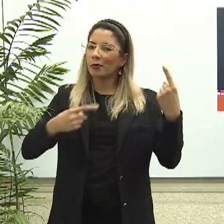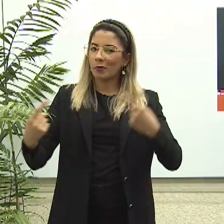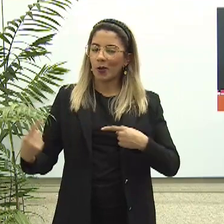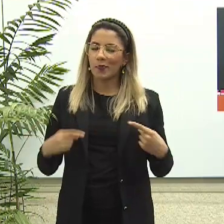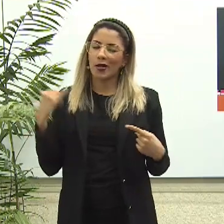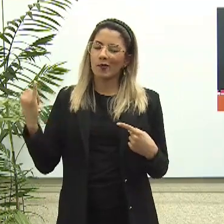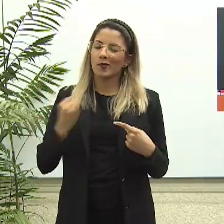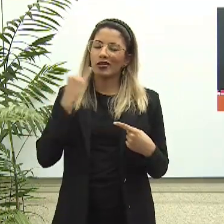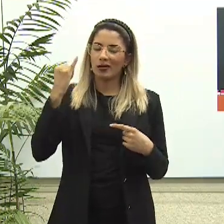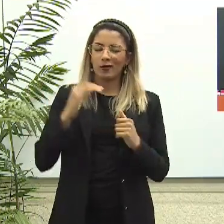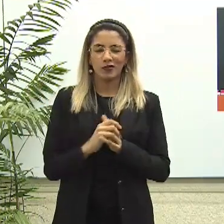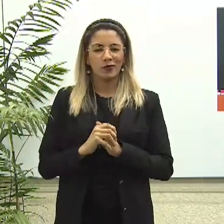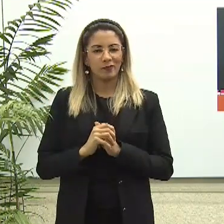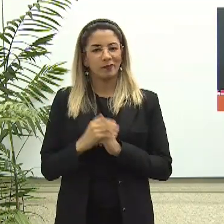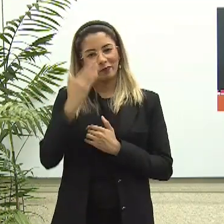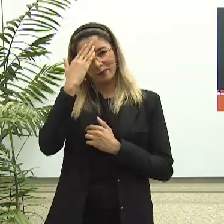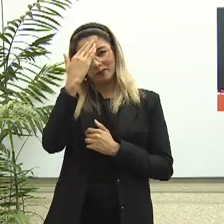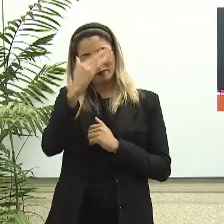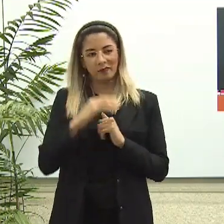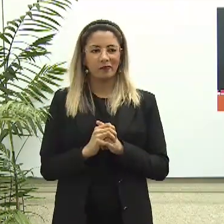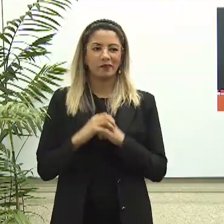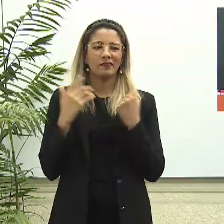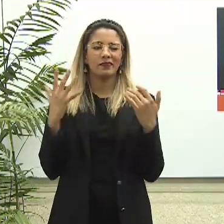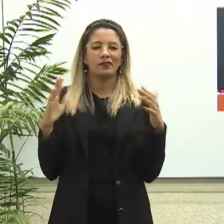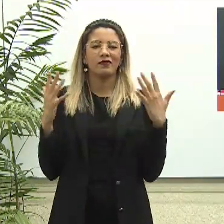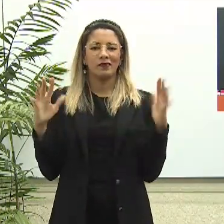importante ouvir vocês obrigado